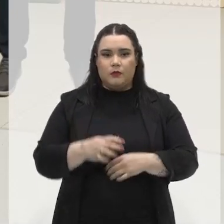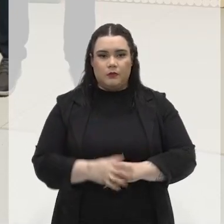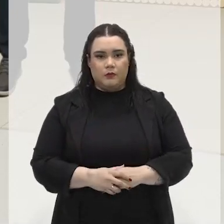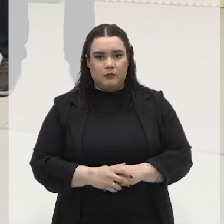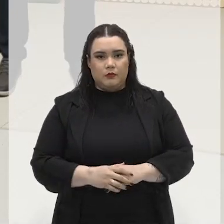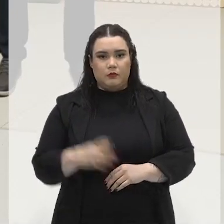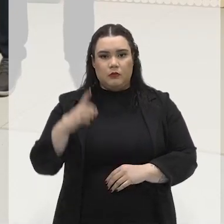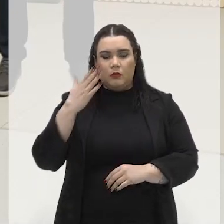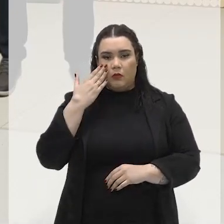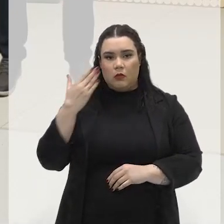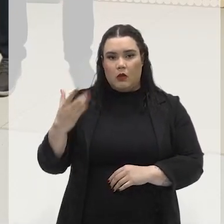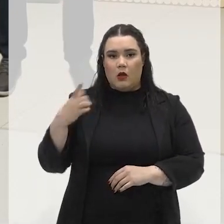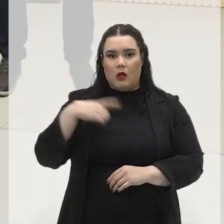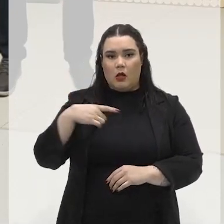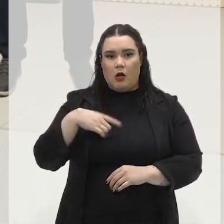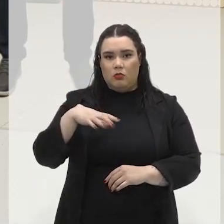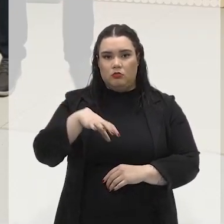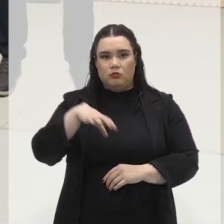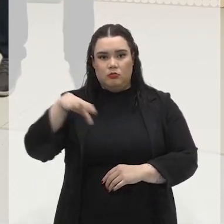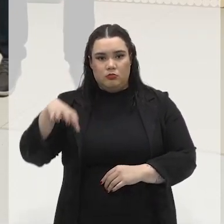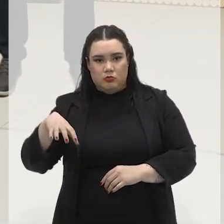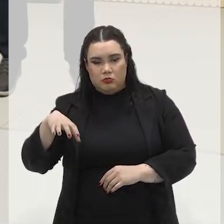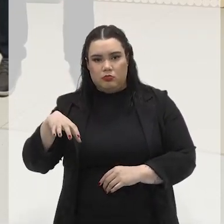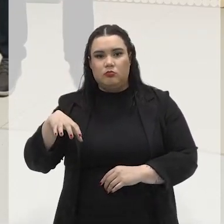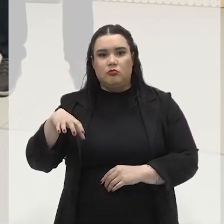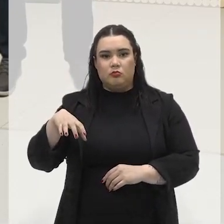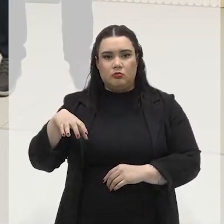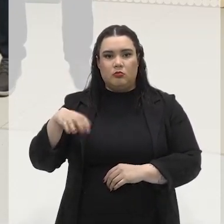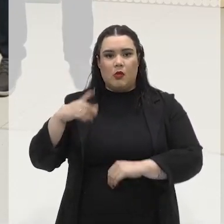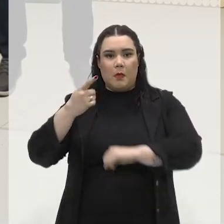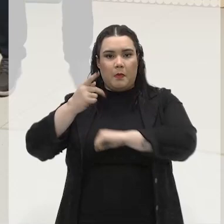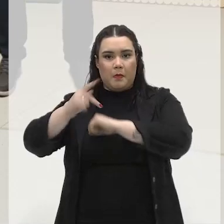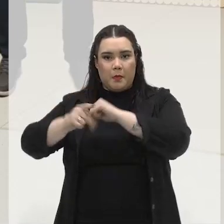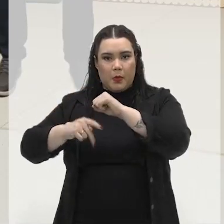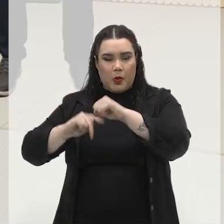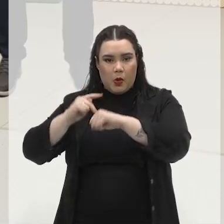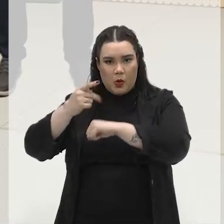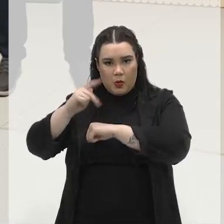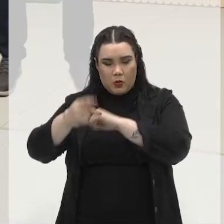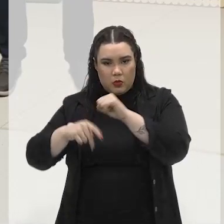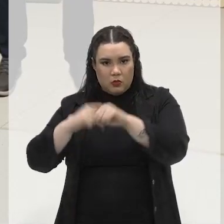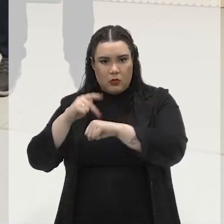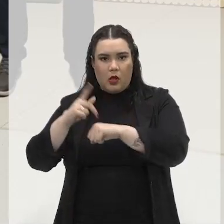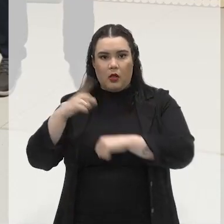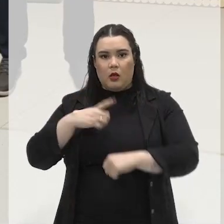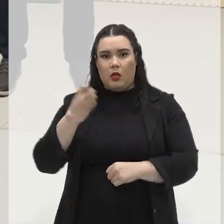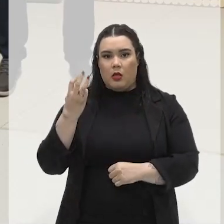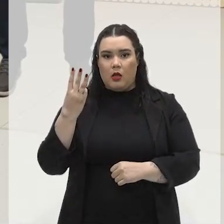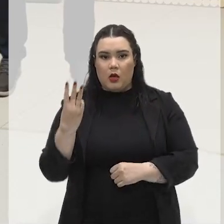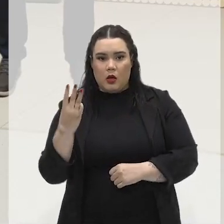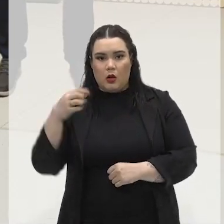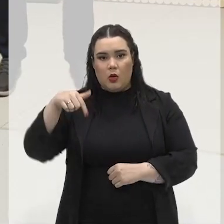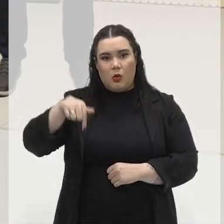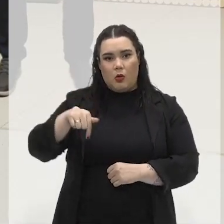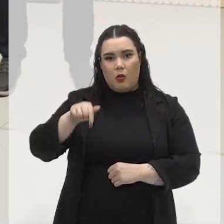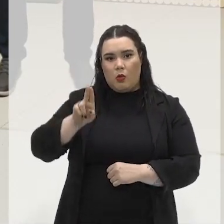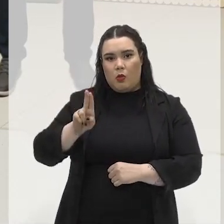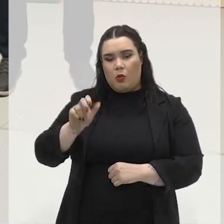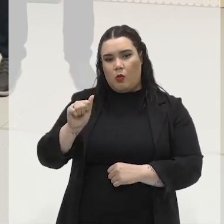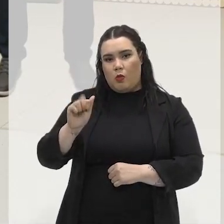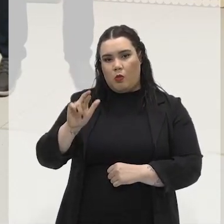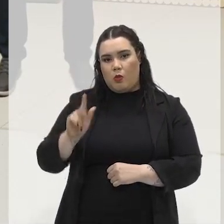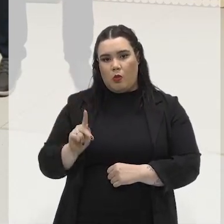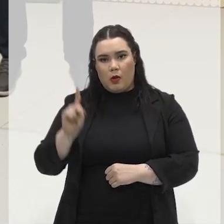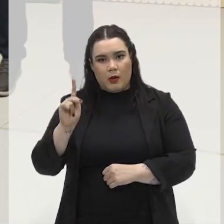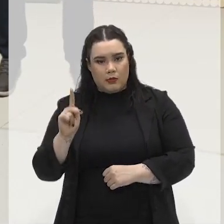do lado o próton com os seus quarks. O próton, ele é formado por 3 quarks, tá, pessoal? O próton é formado